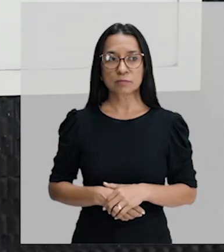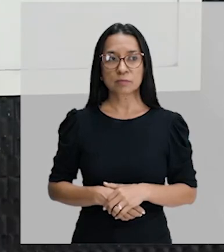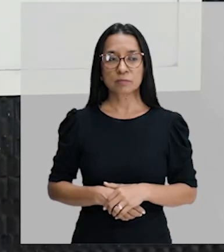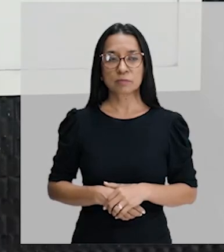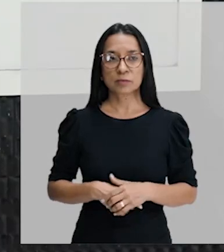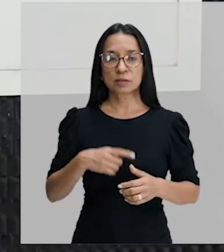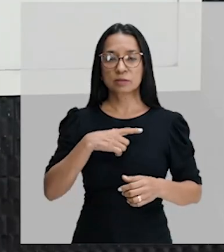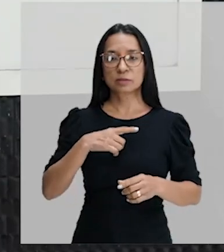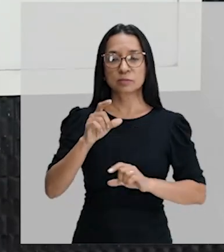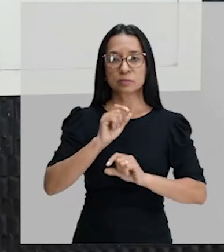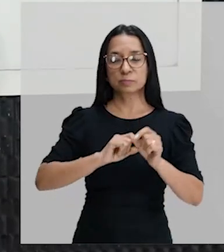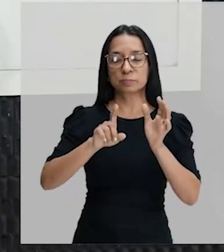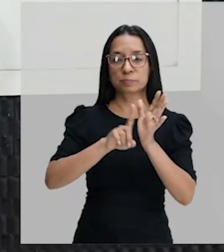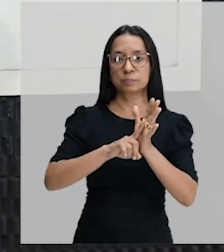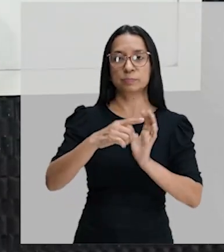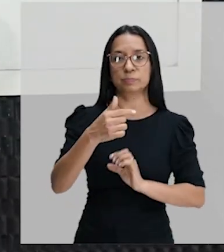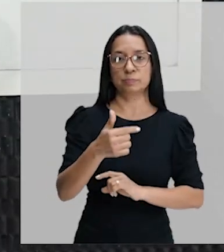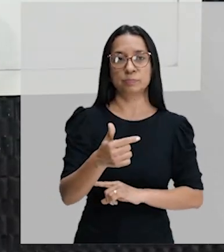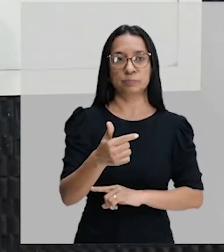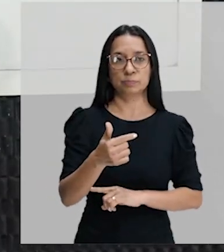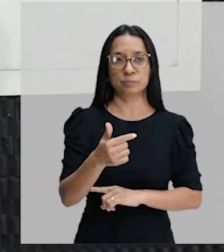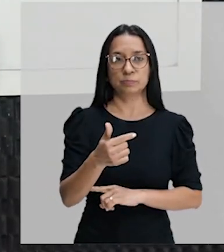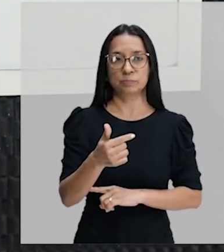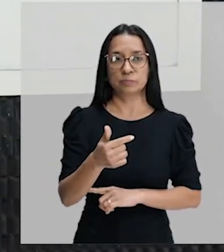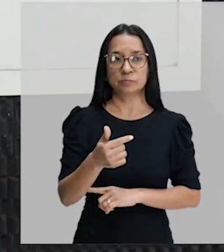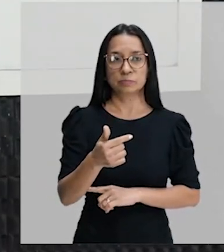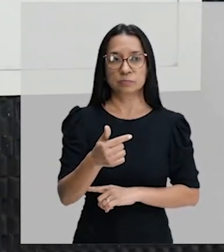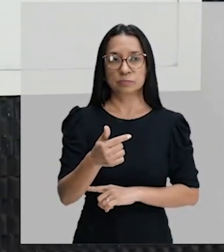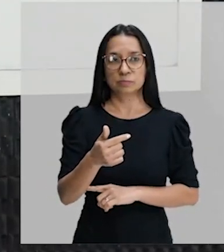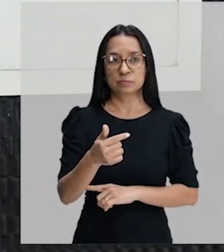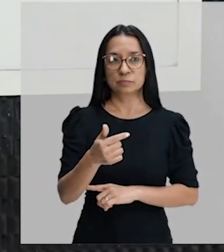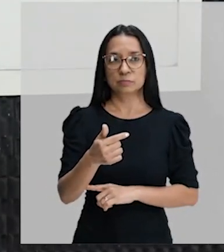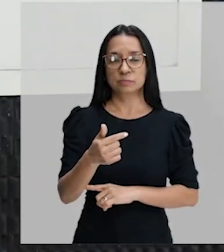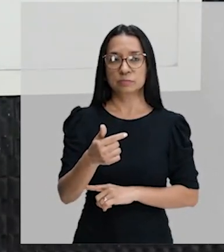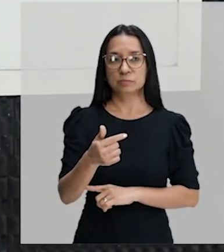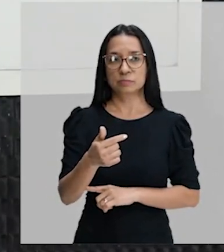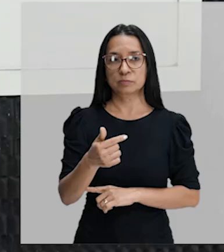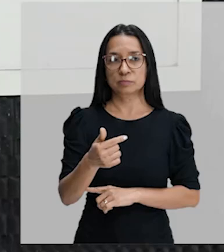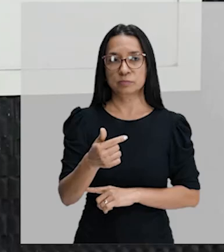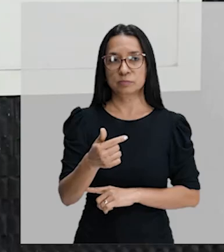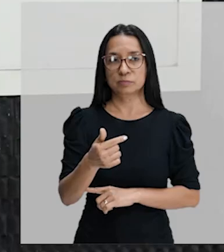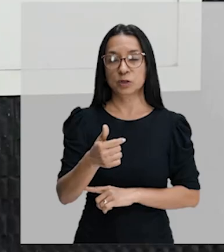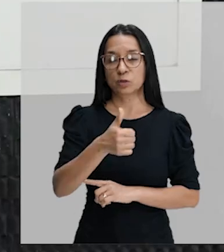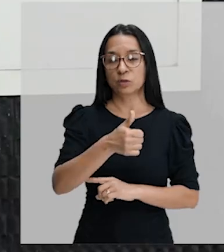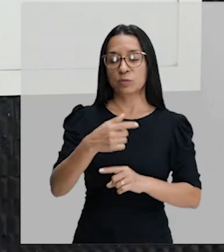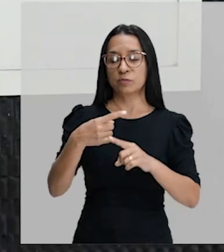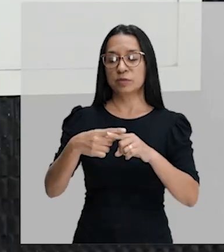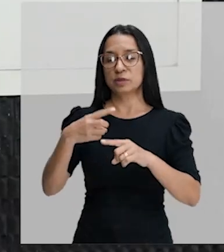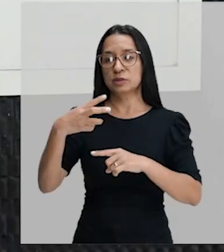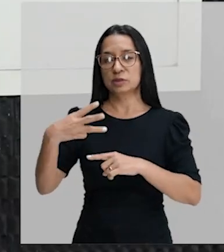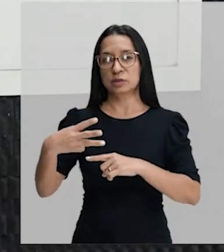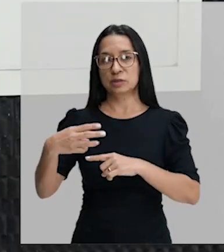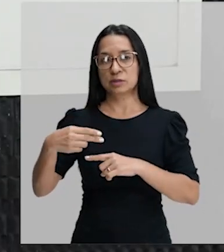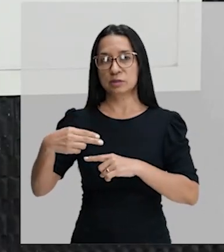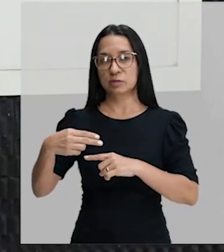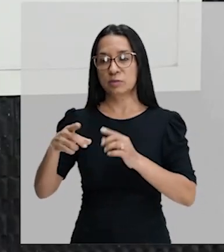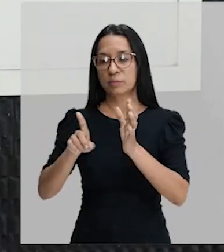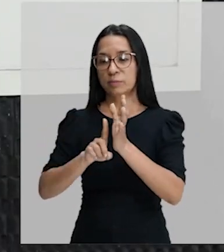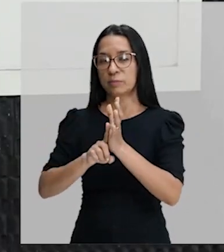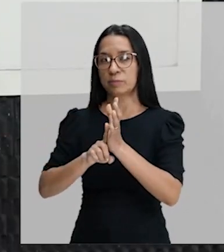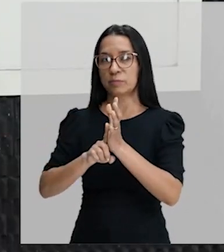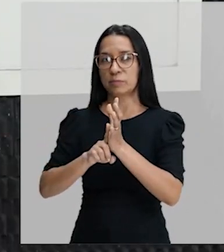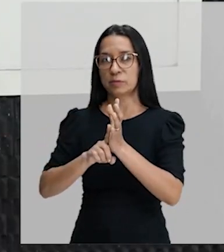Então você vai ter o quê? Menos 2. 1 multiplicado por 3 dá 3, vem para cá menos 3.